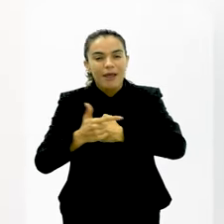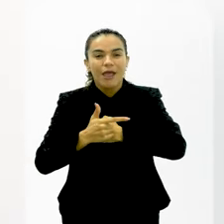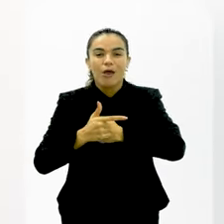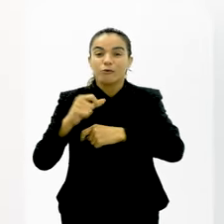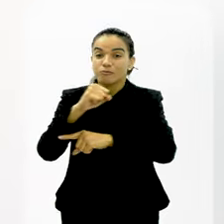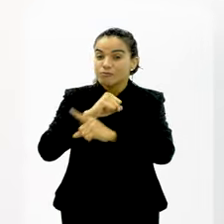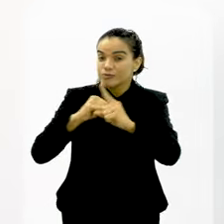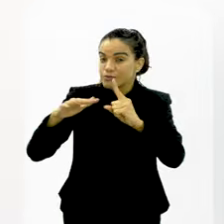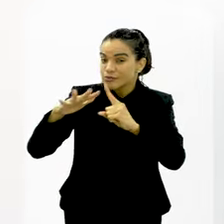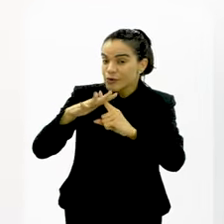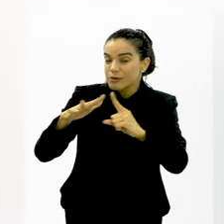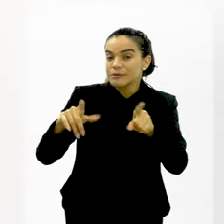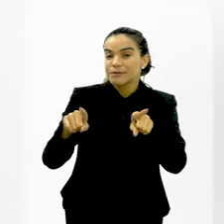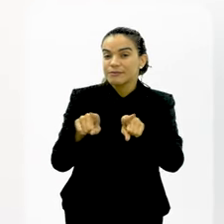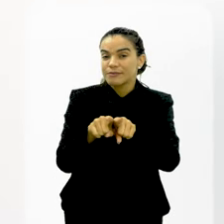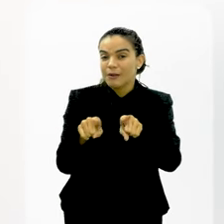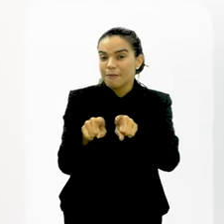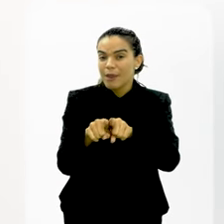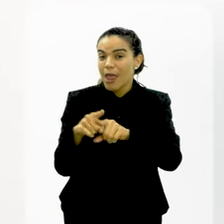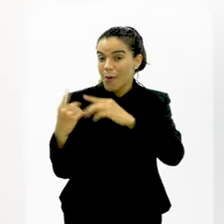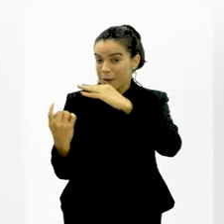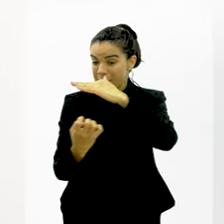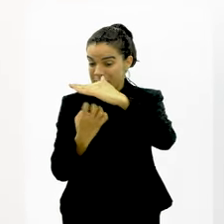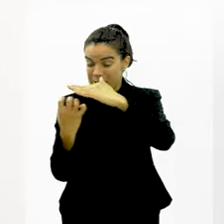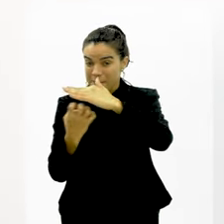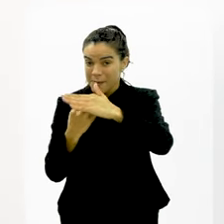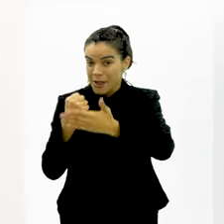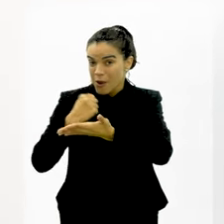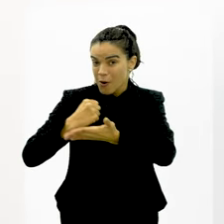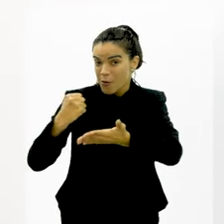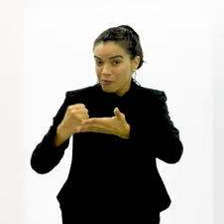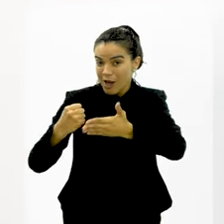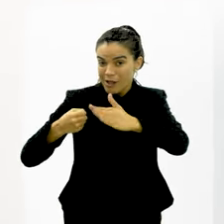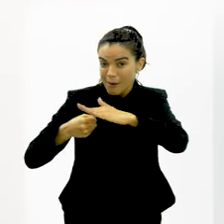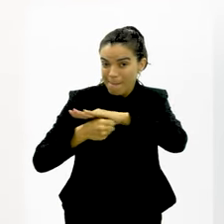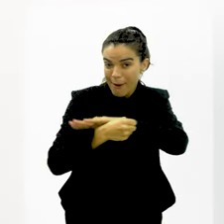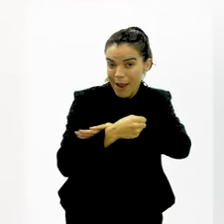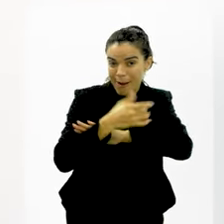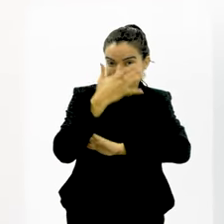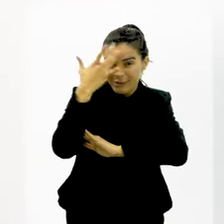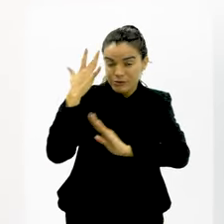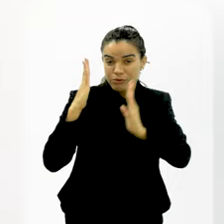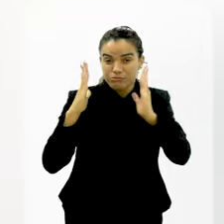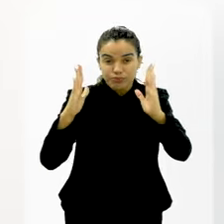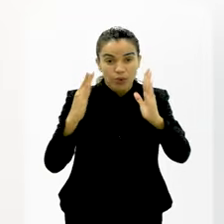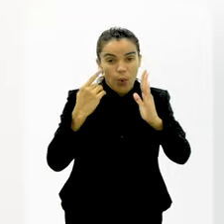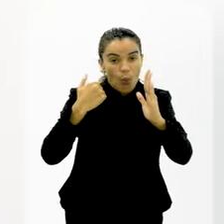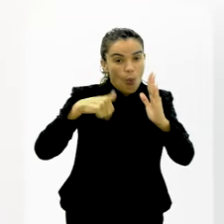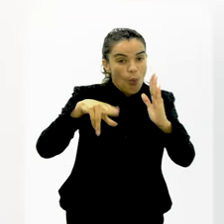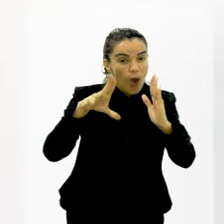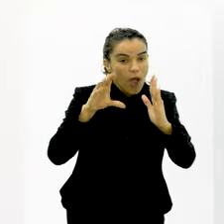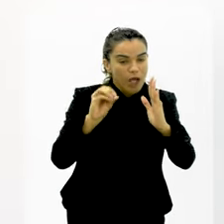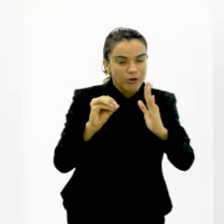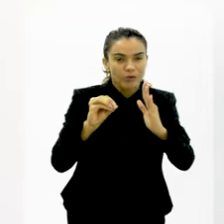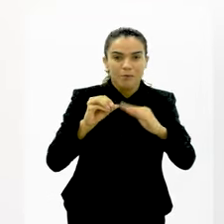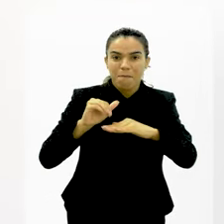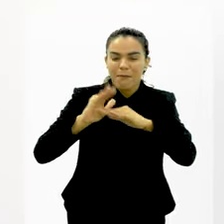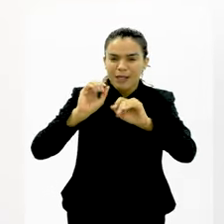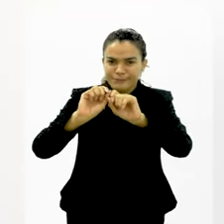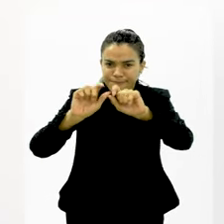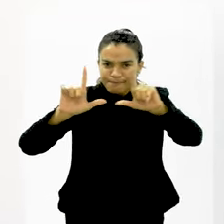papel social também, é uma empresa que emprega pessoas o ano inteiro. Então, eu acho que quanto